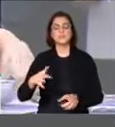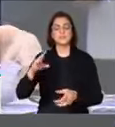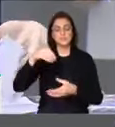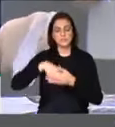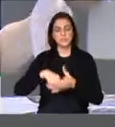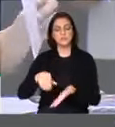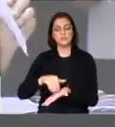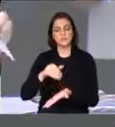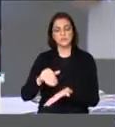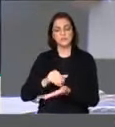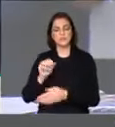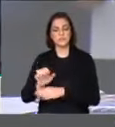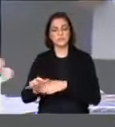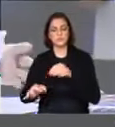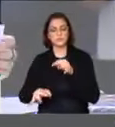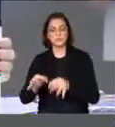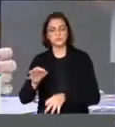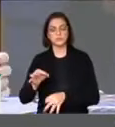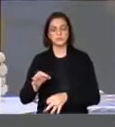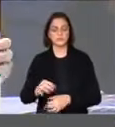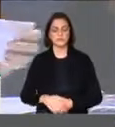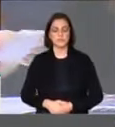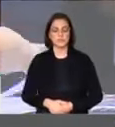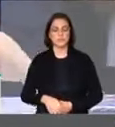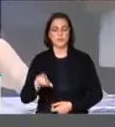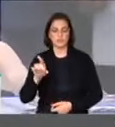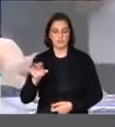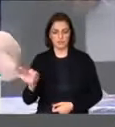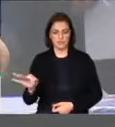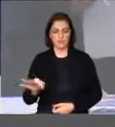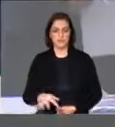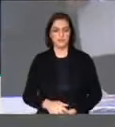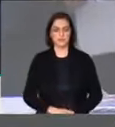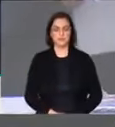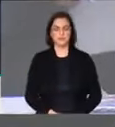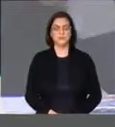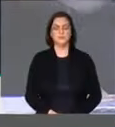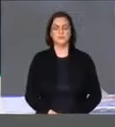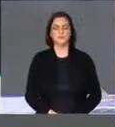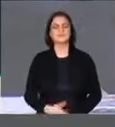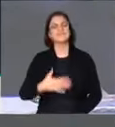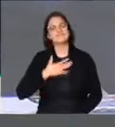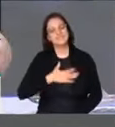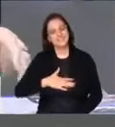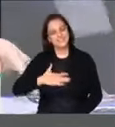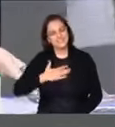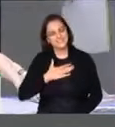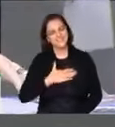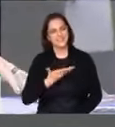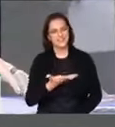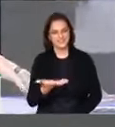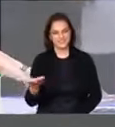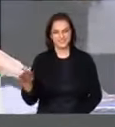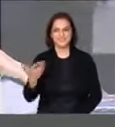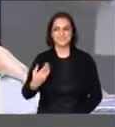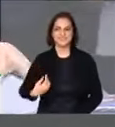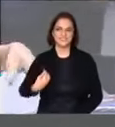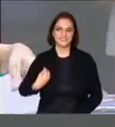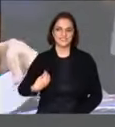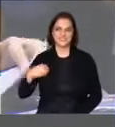Secretaria de Estado de Justiça e Cidadania do Distrito Federal. É um prazer tê-las